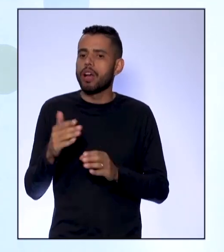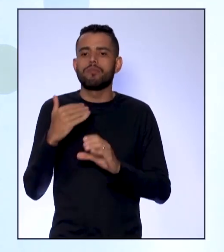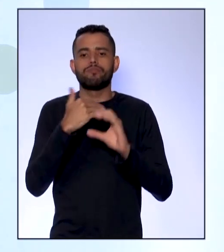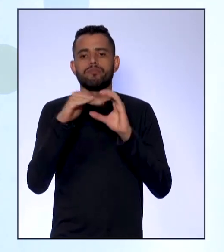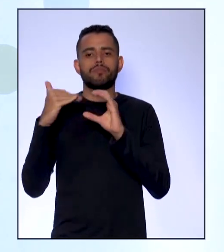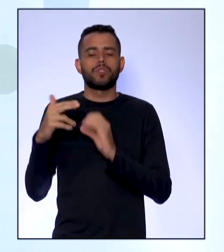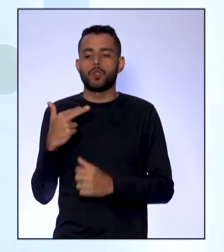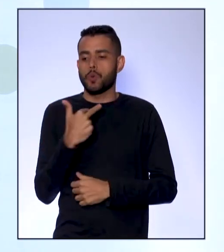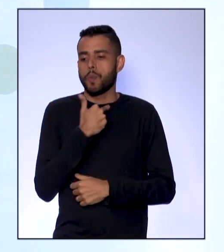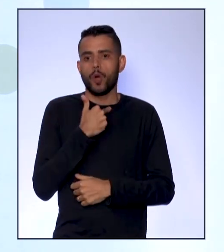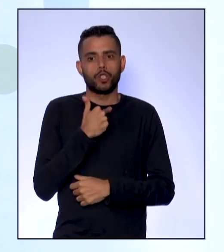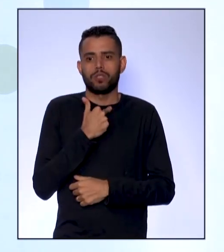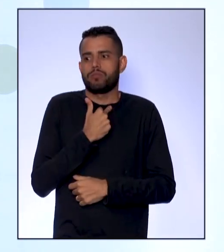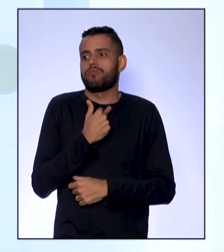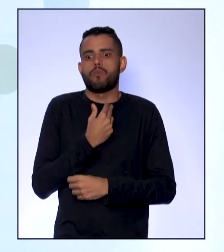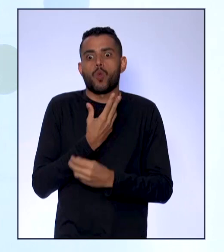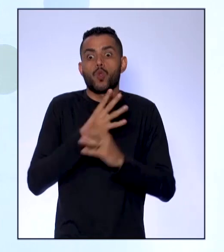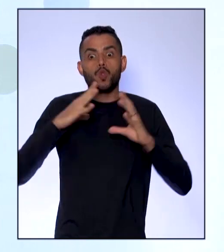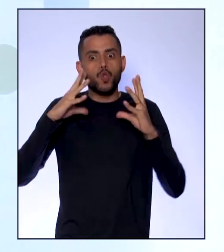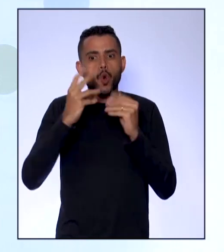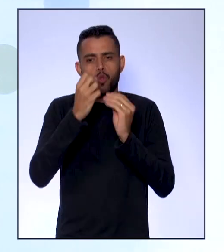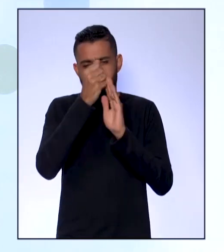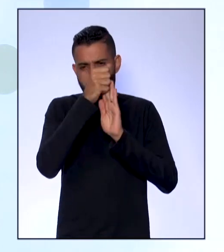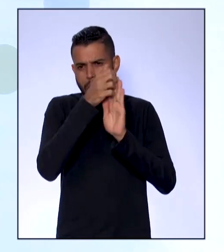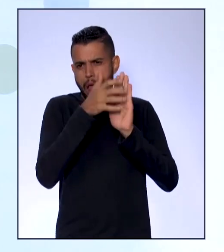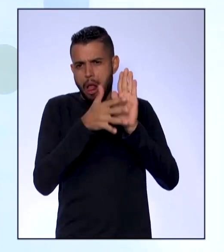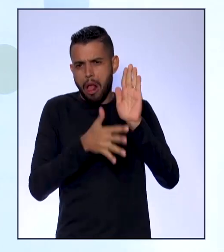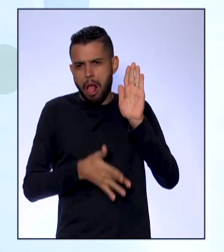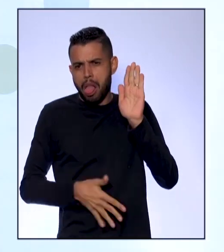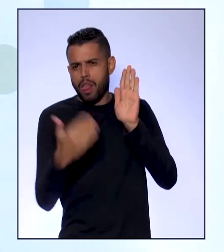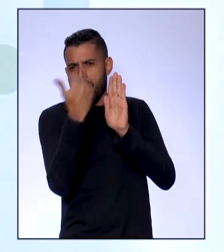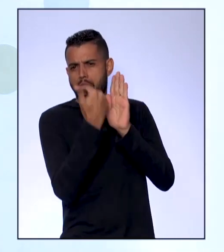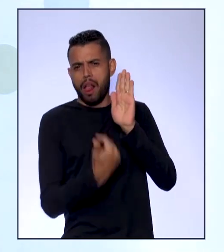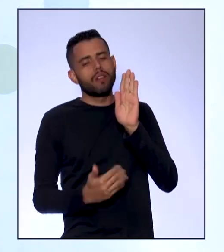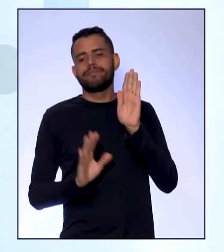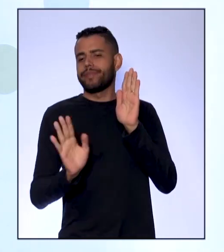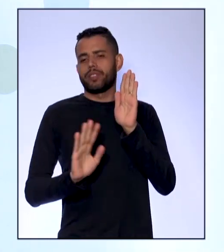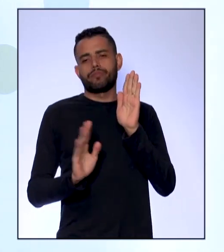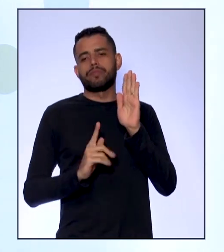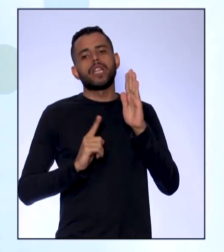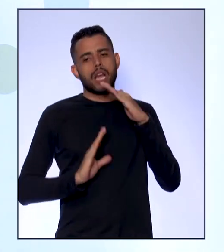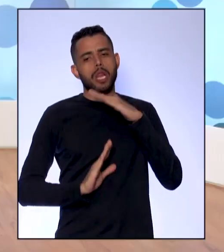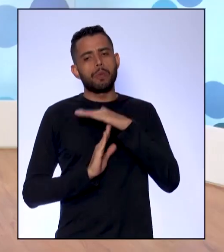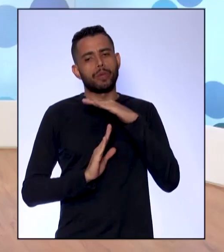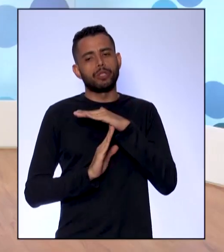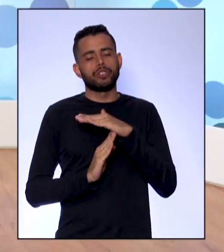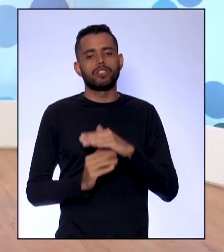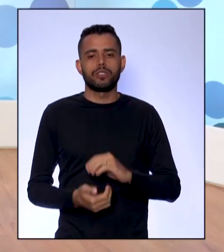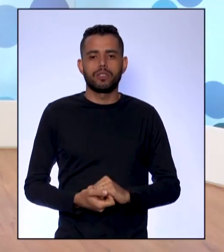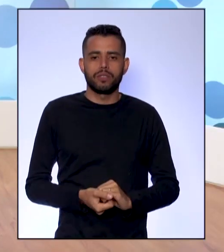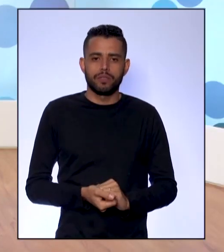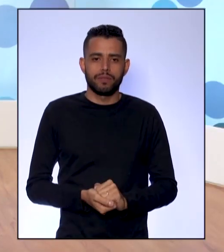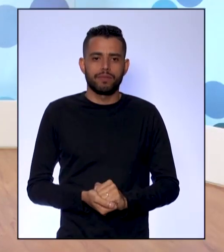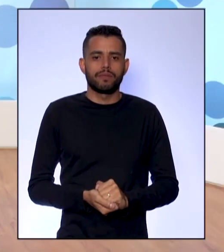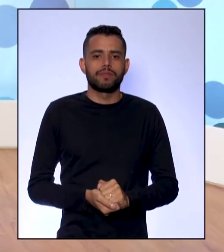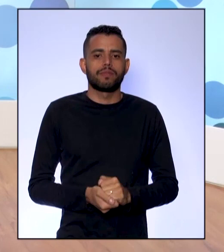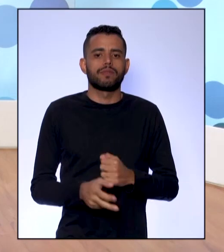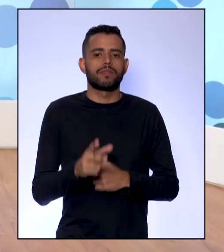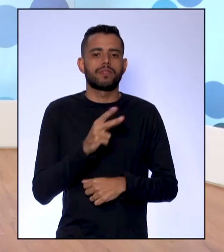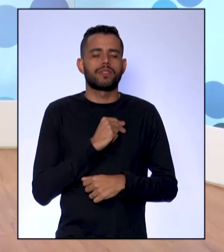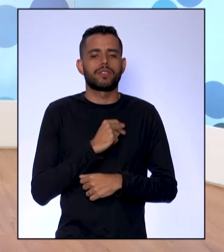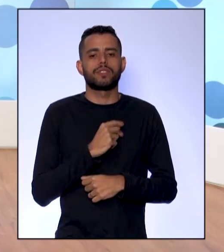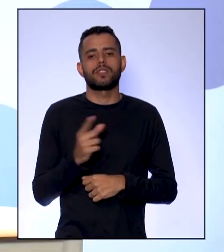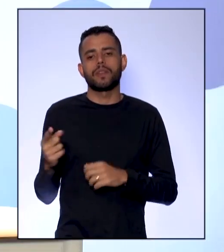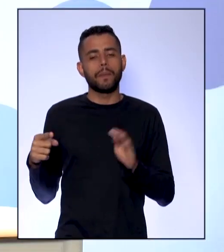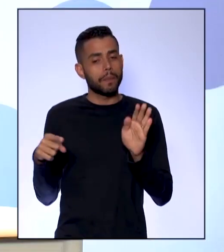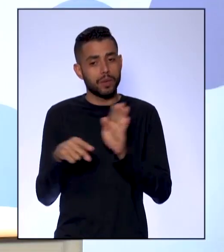pode enviar para uma pessoa. Então, existem grupos que estão também tentando... fazer isso. Adorei uma aqui,